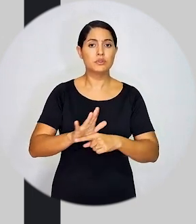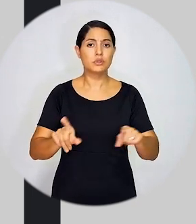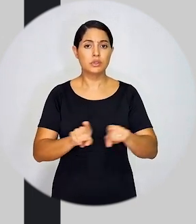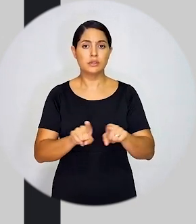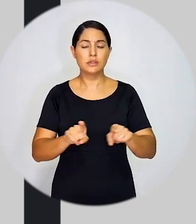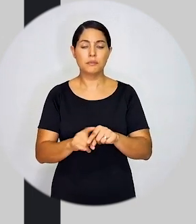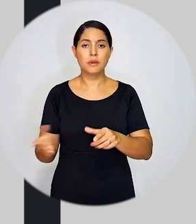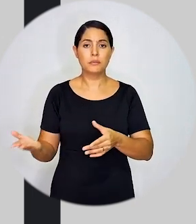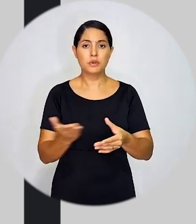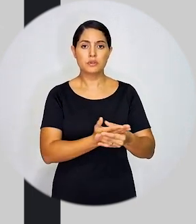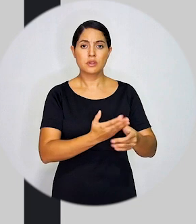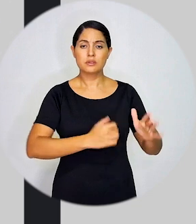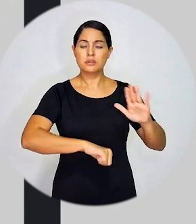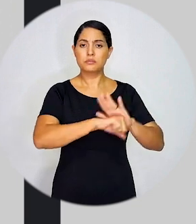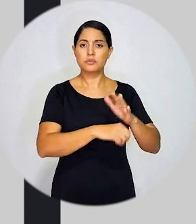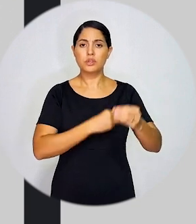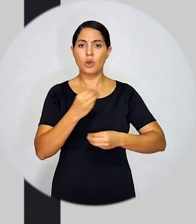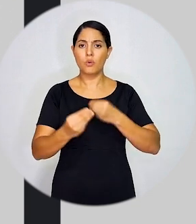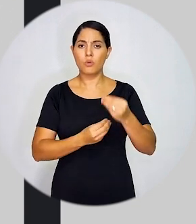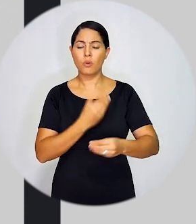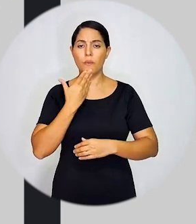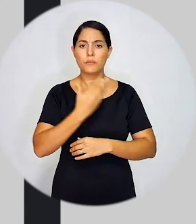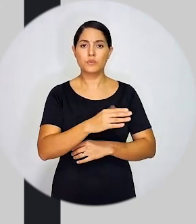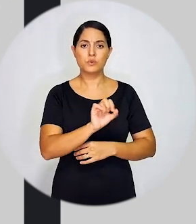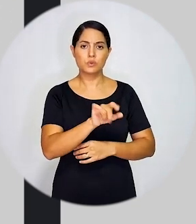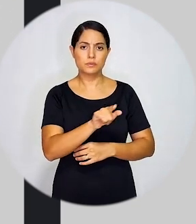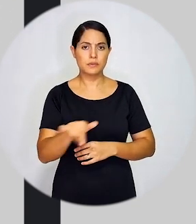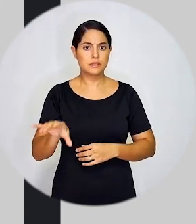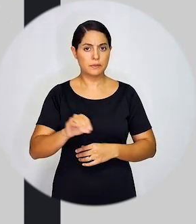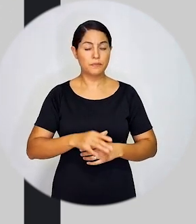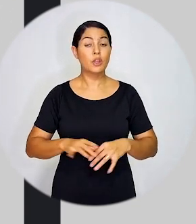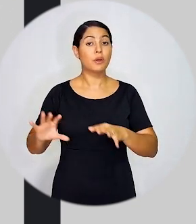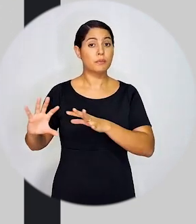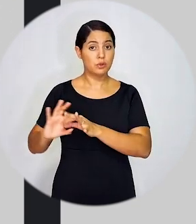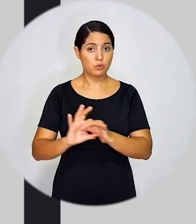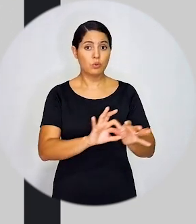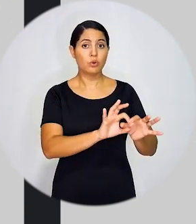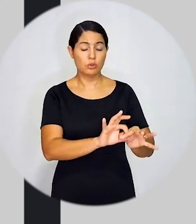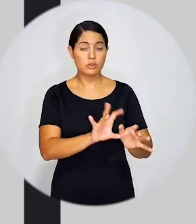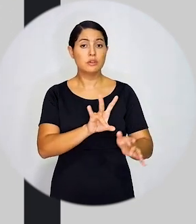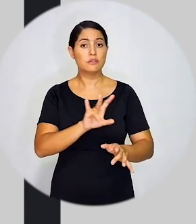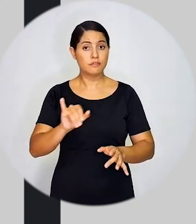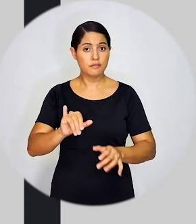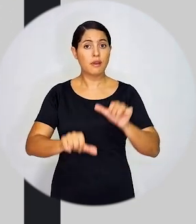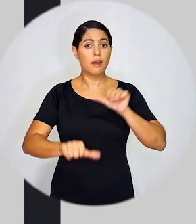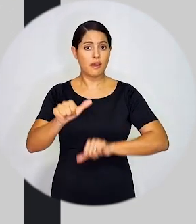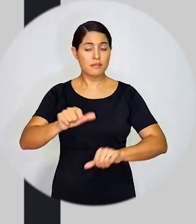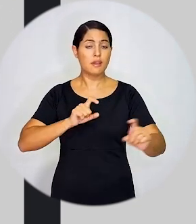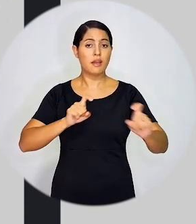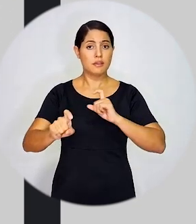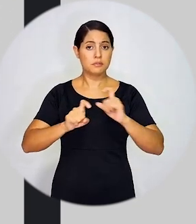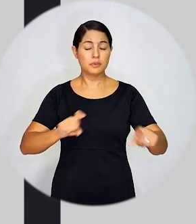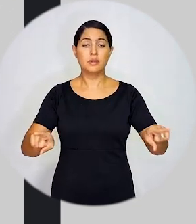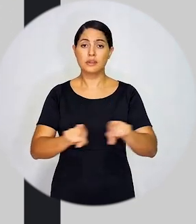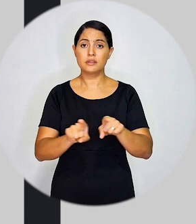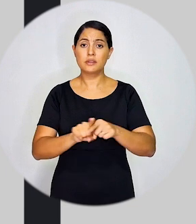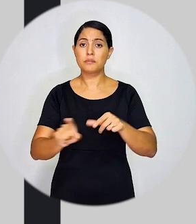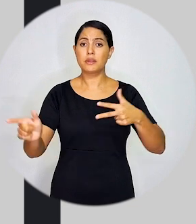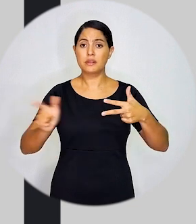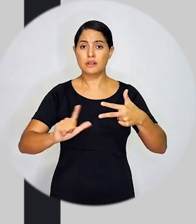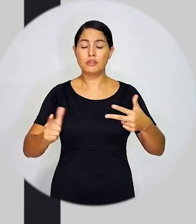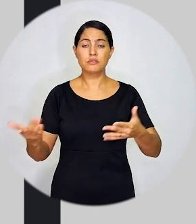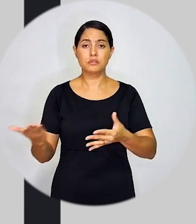prazo no processo penal. Outras mudanças incluem a definição da atuação privativa da advocacia em processos administrativos